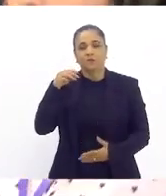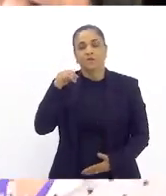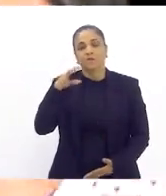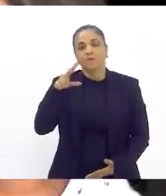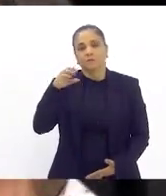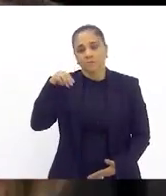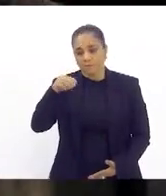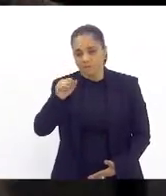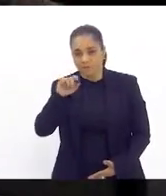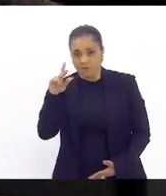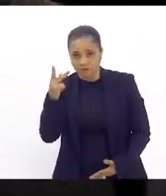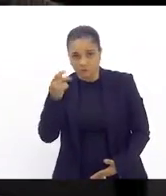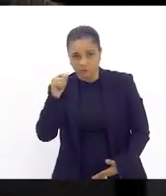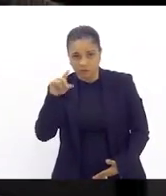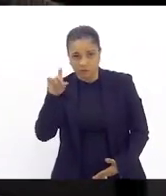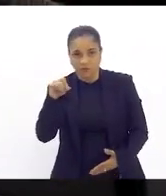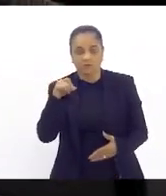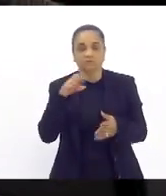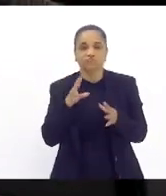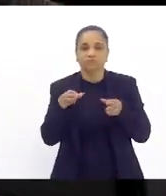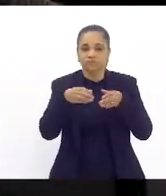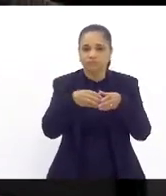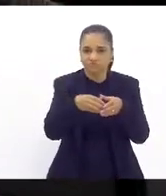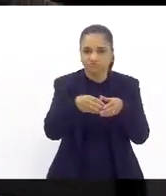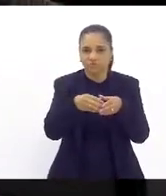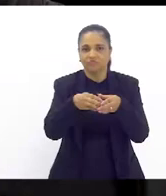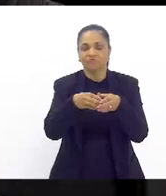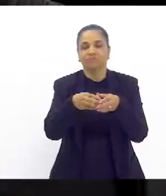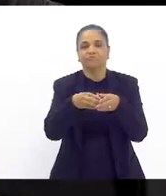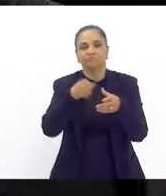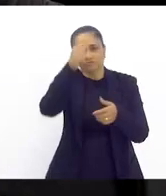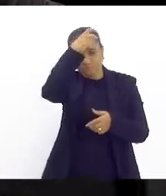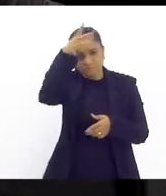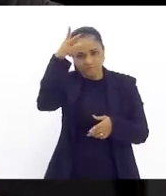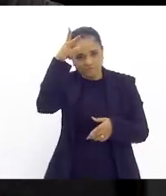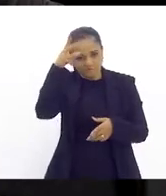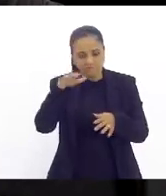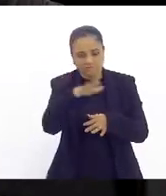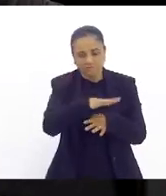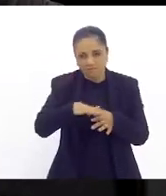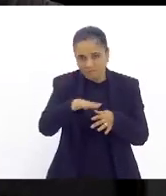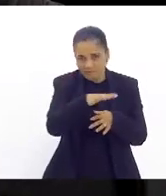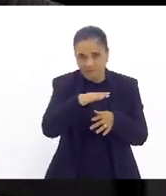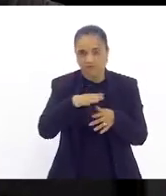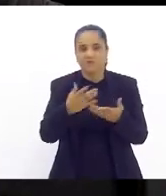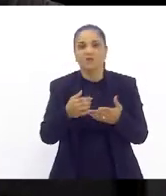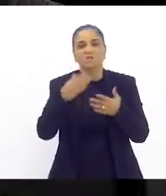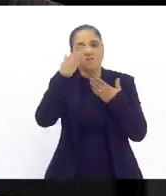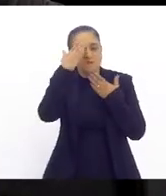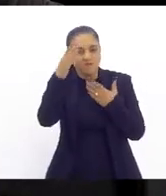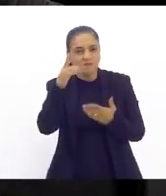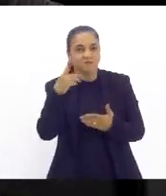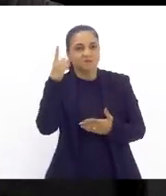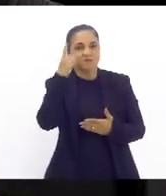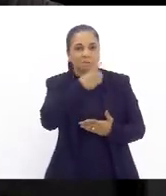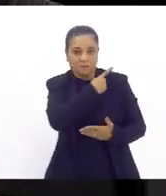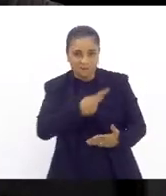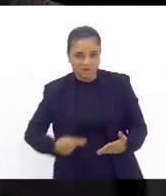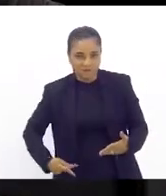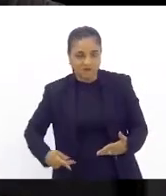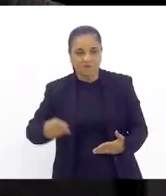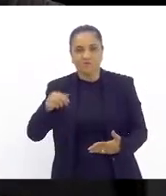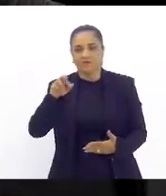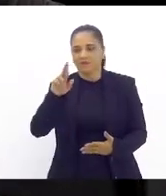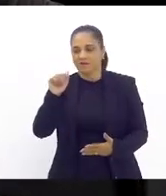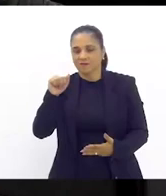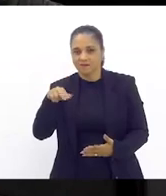assuntos municipais e desenvolvimento Regional Obrigado Presidente Thiago Rangel queria